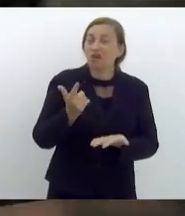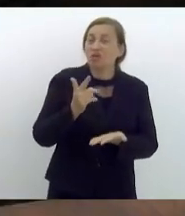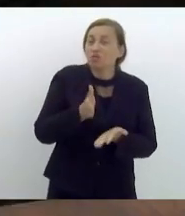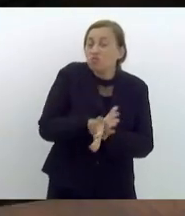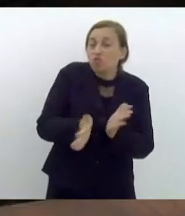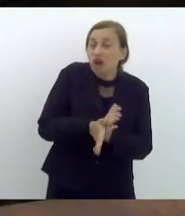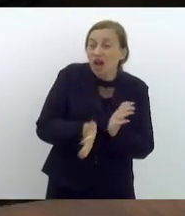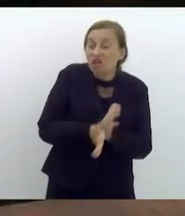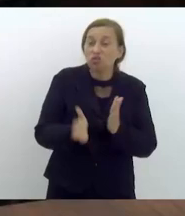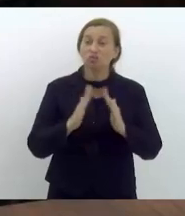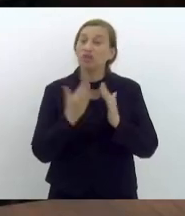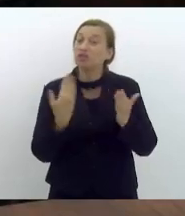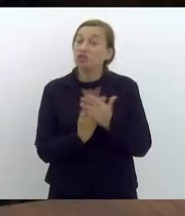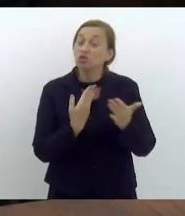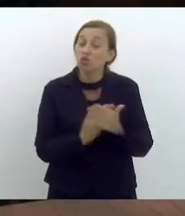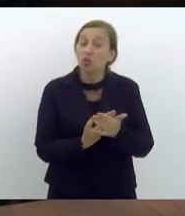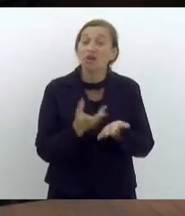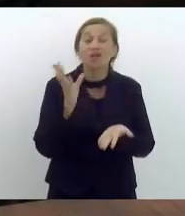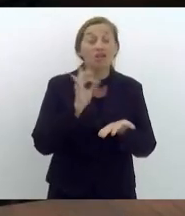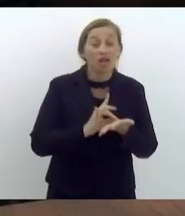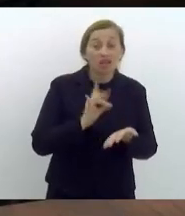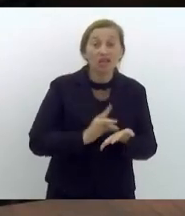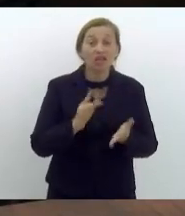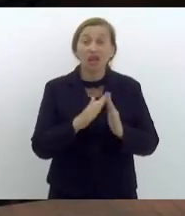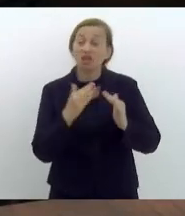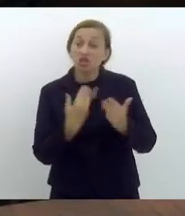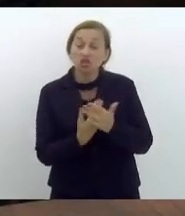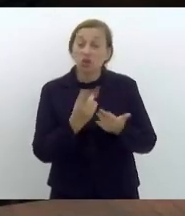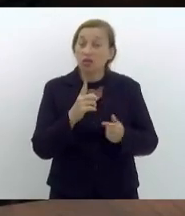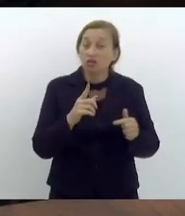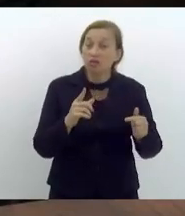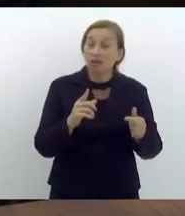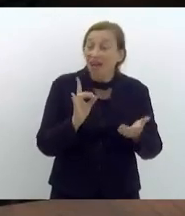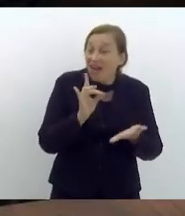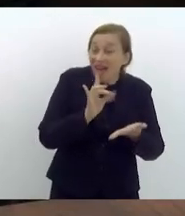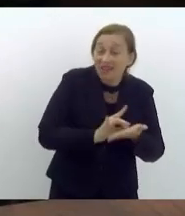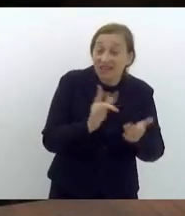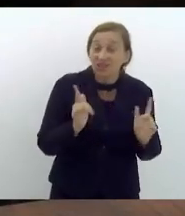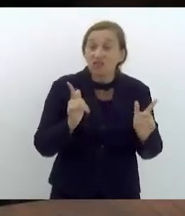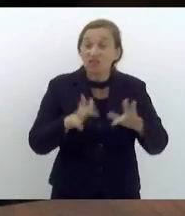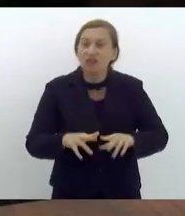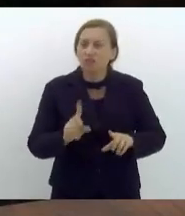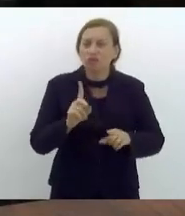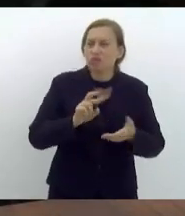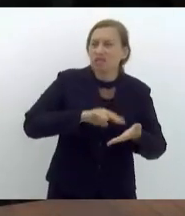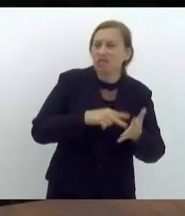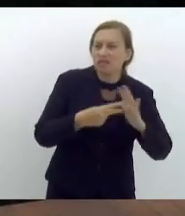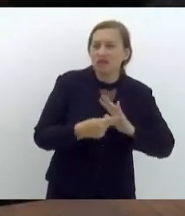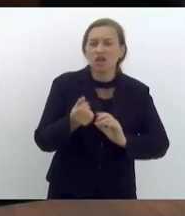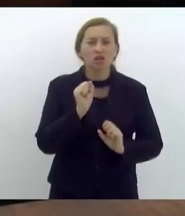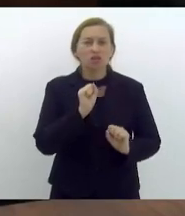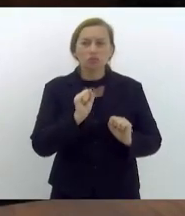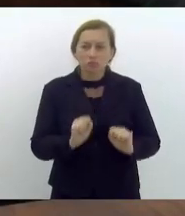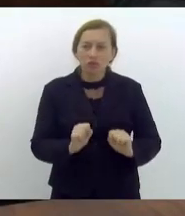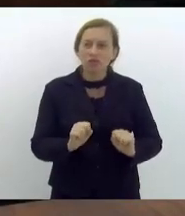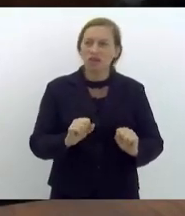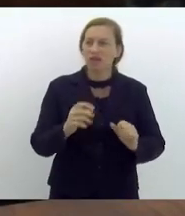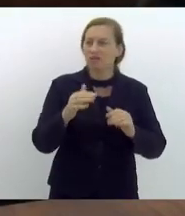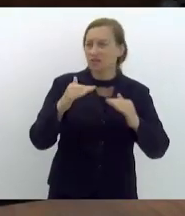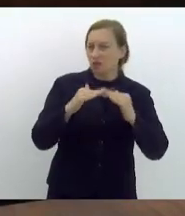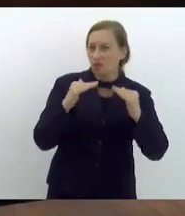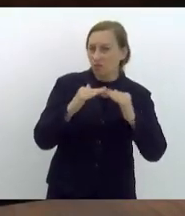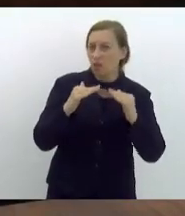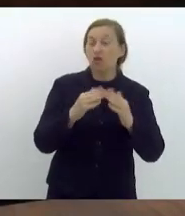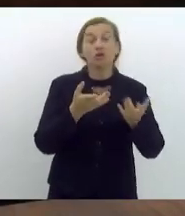gigantesco para as escolas a realidade das escolas não permite isso não significa que a gente não possa fazer uma coisa foi isso que eu tentei